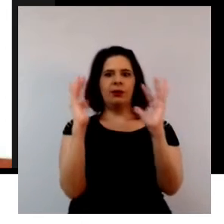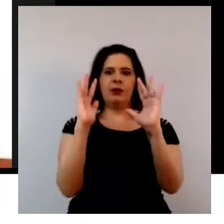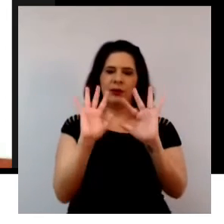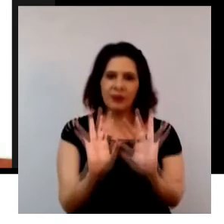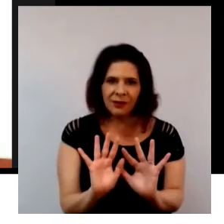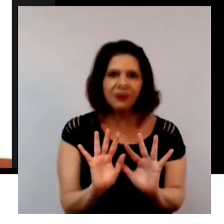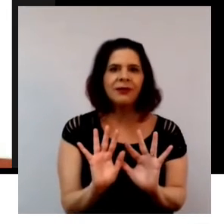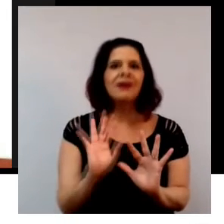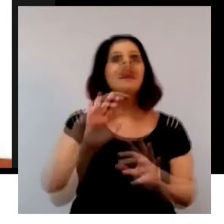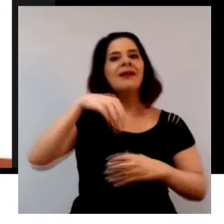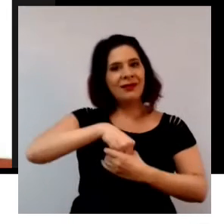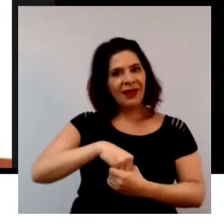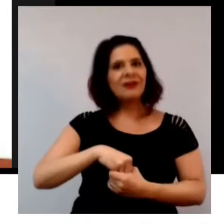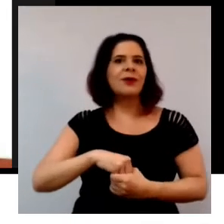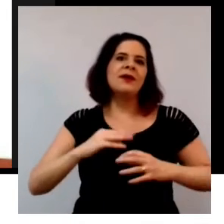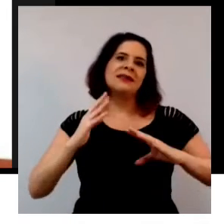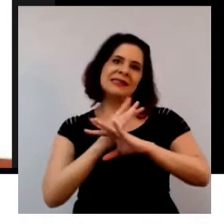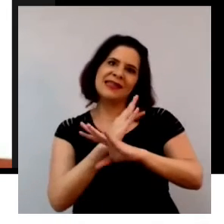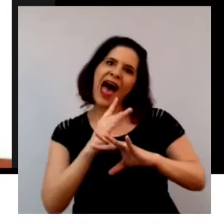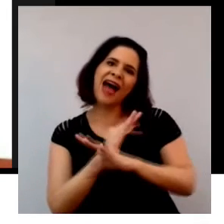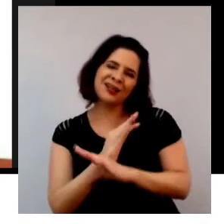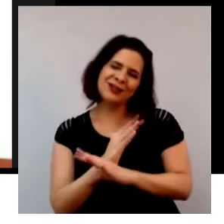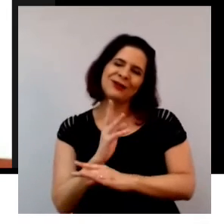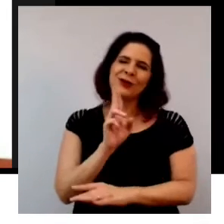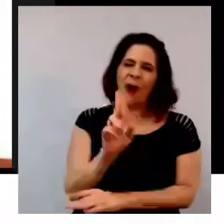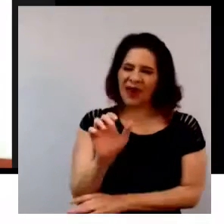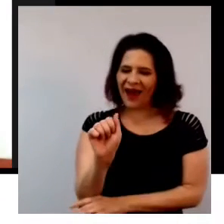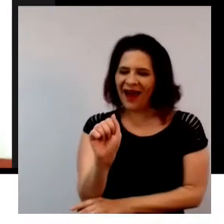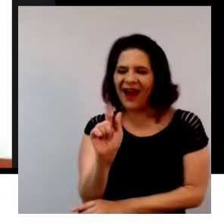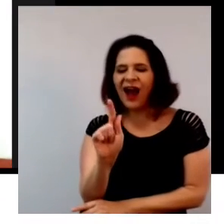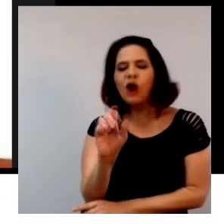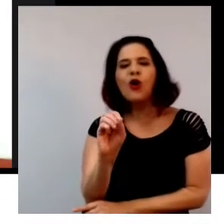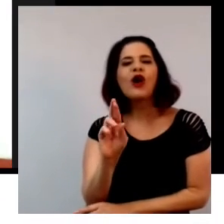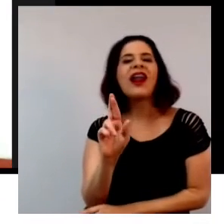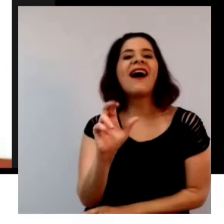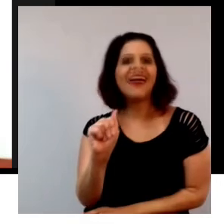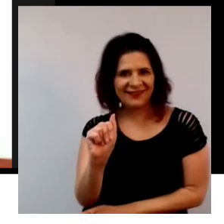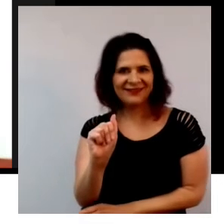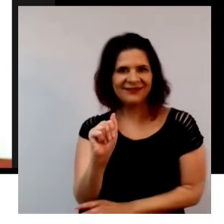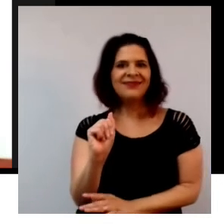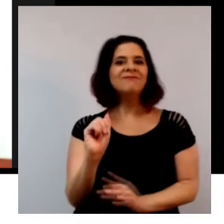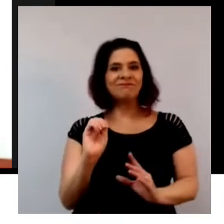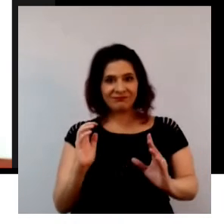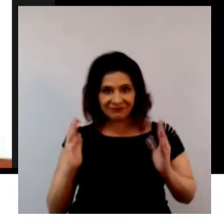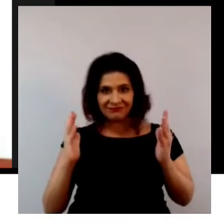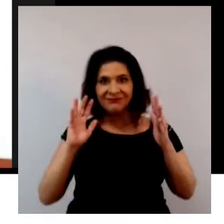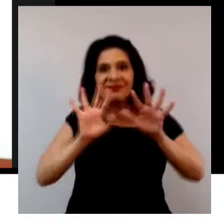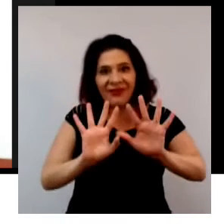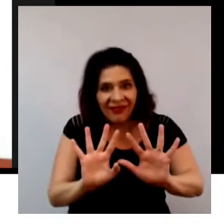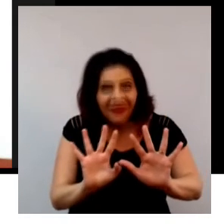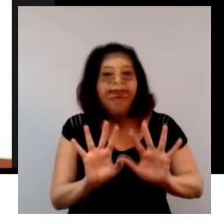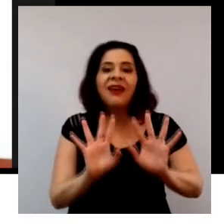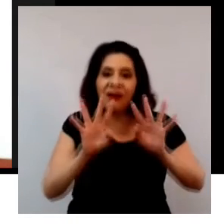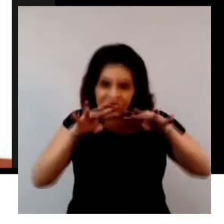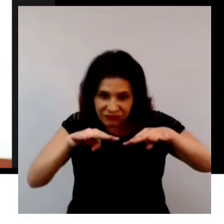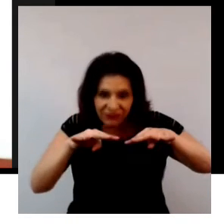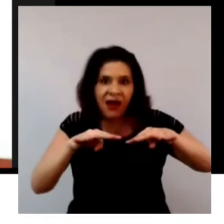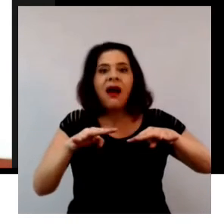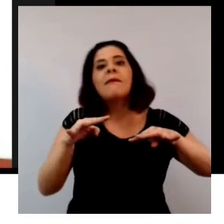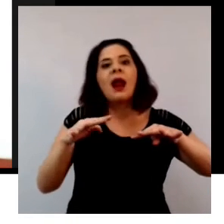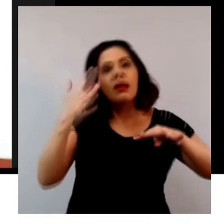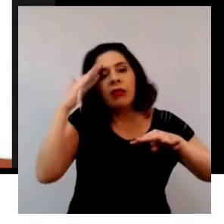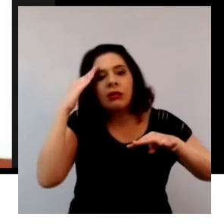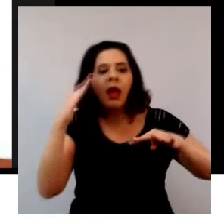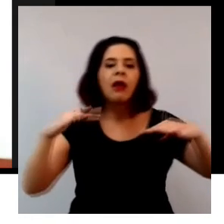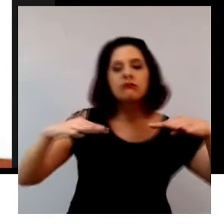gente vive hoje, né, mas esse ideal de política justamente para você fazer com que a polarização tenha convergências, né. Então, as